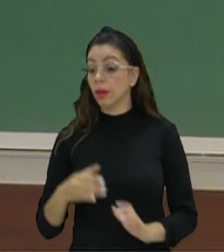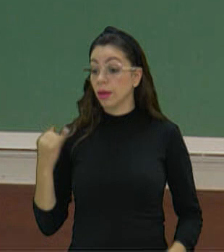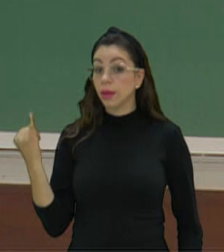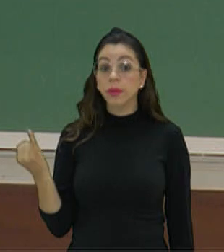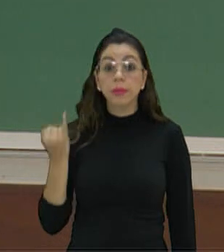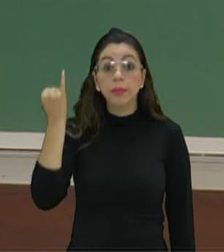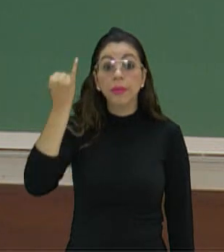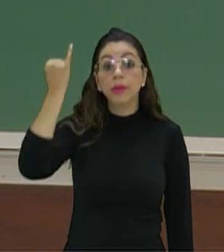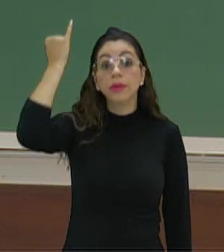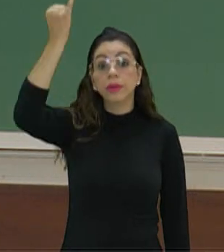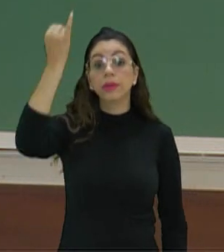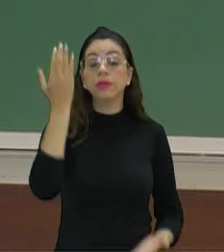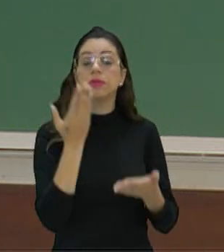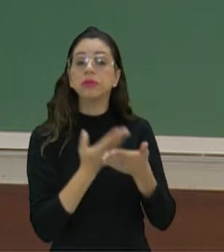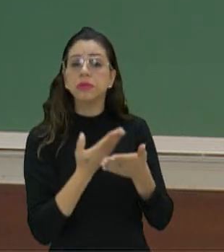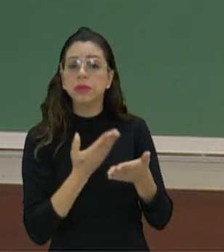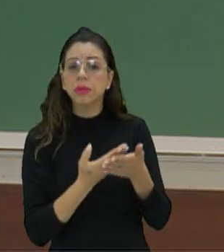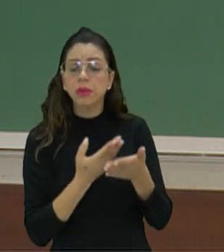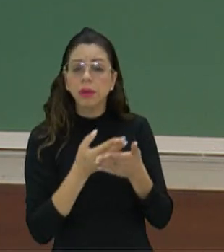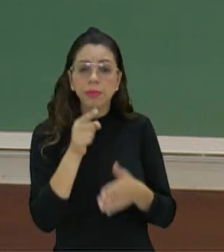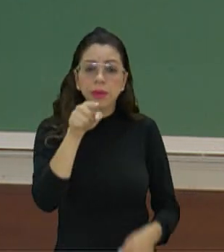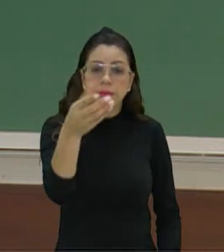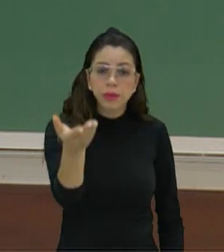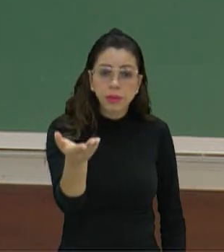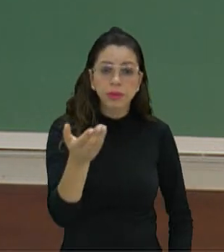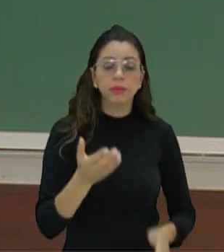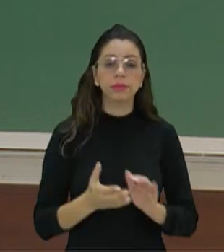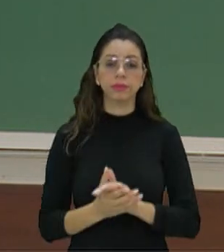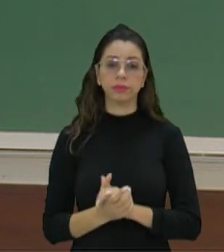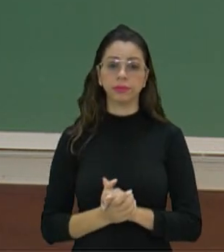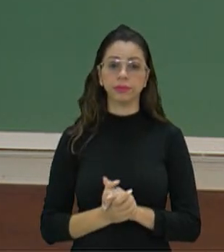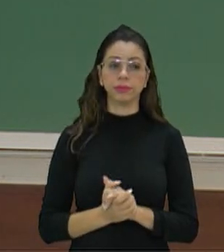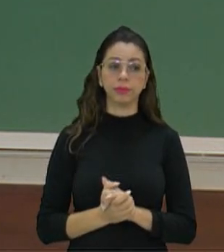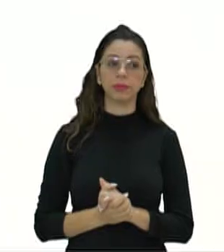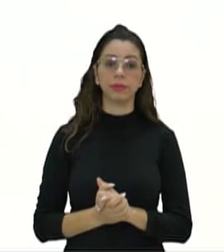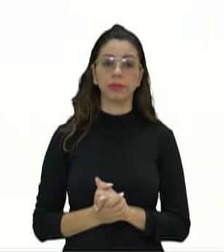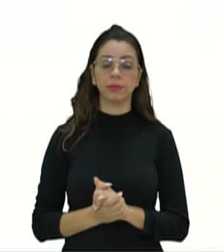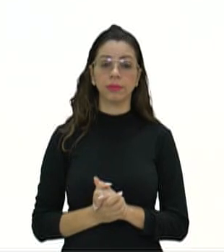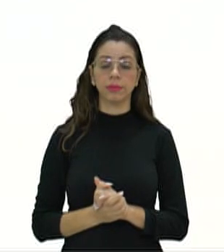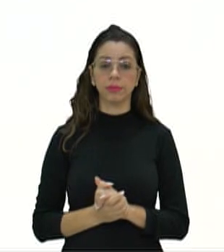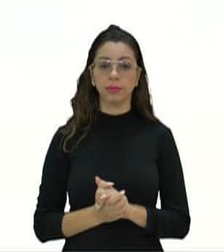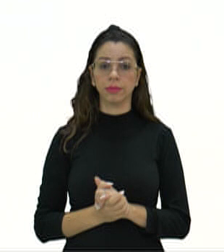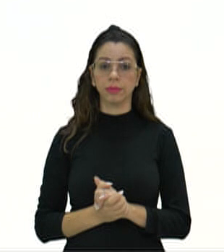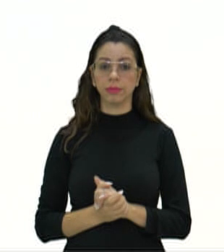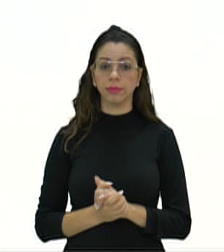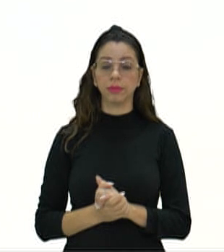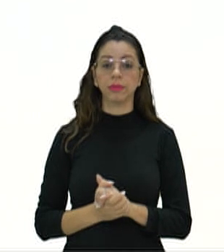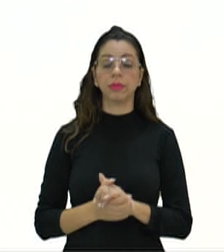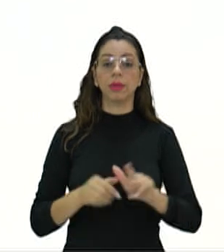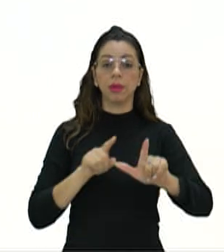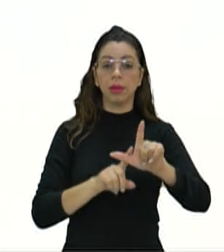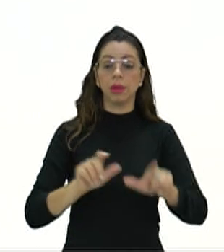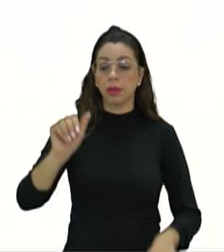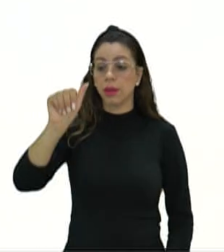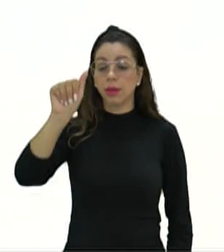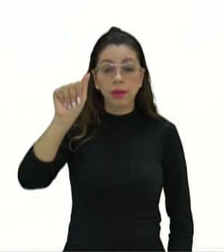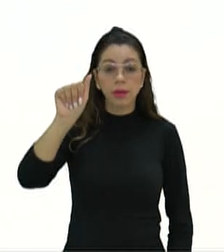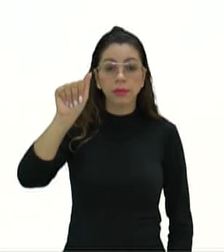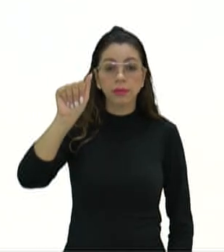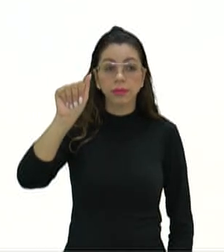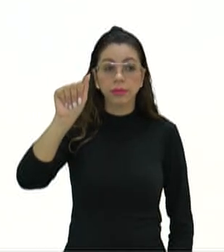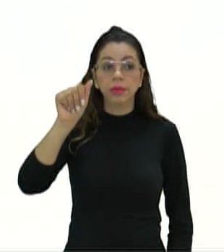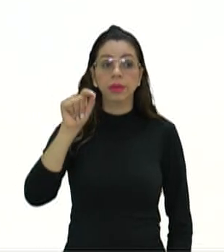é estudar para você? Daí eu tenho aqui as alternativas. It's very important. Lembrando